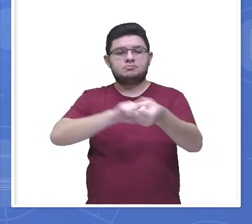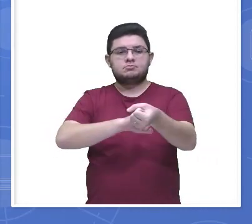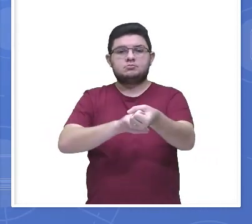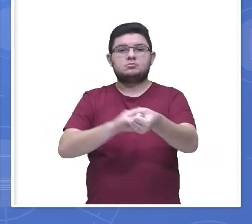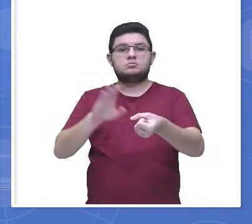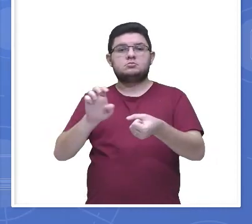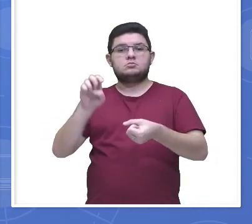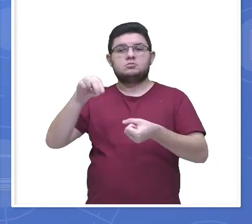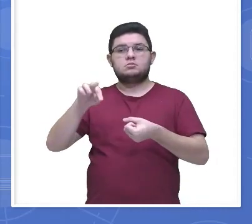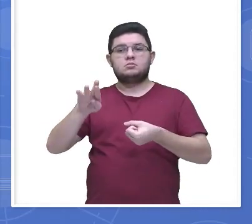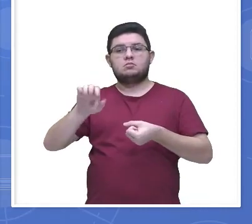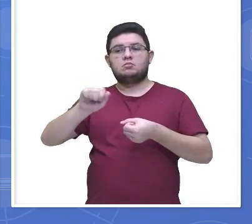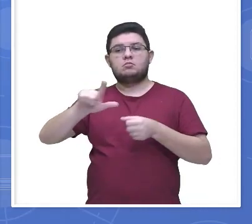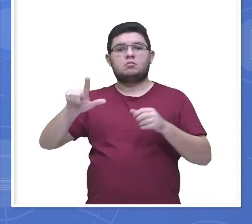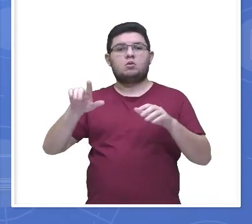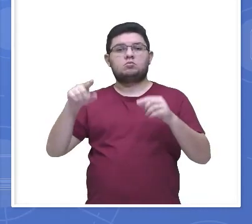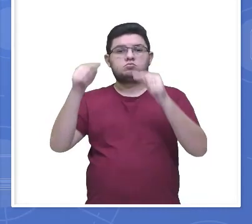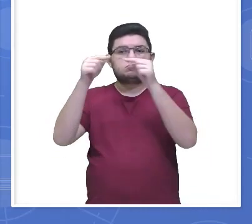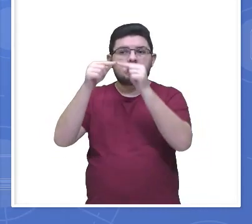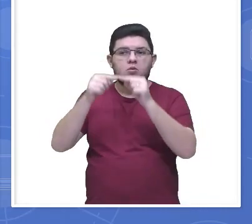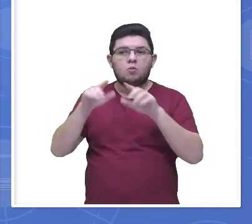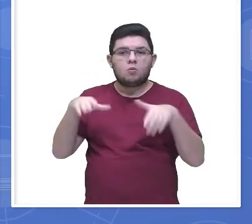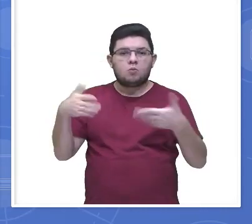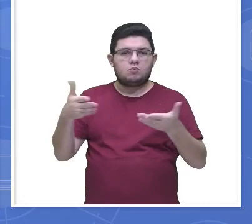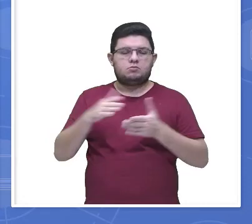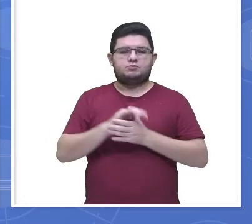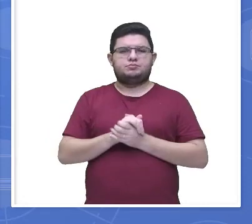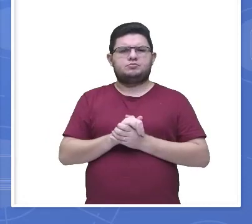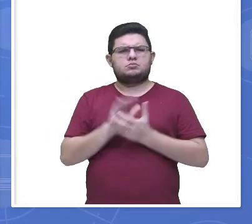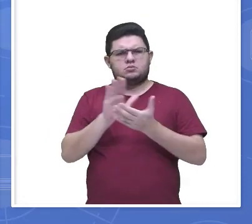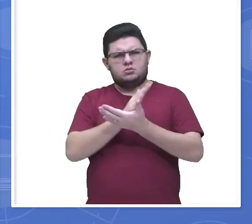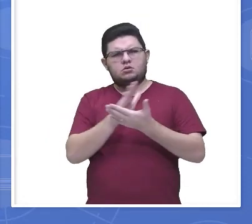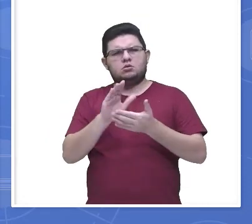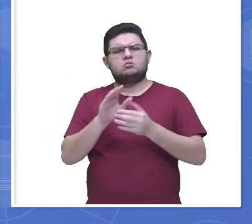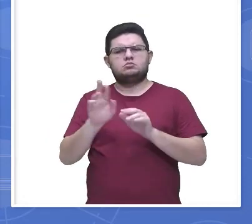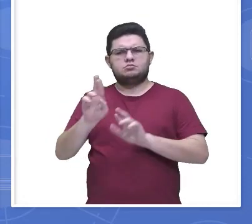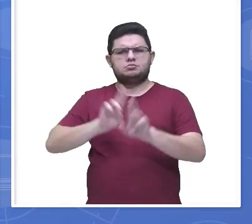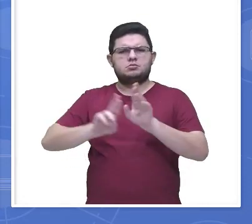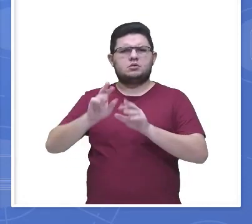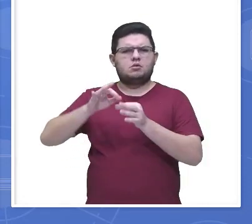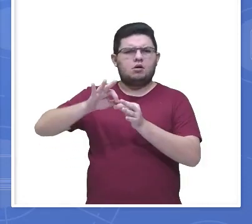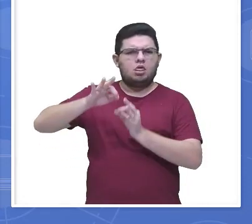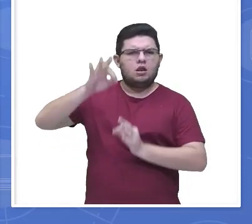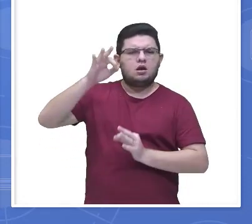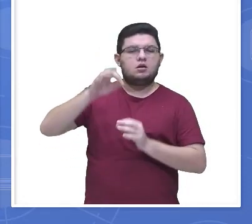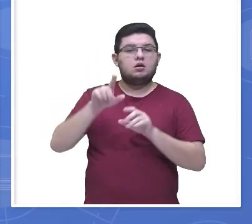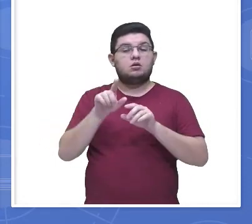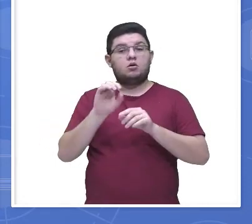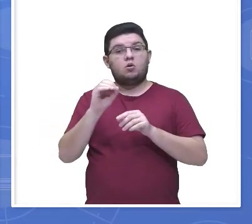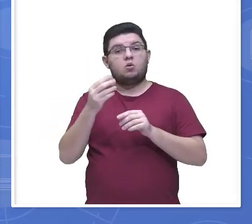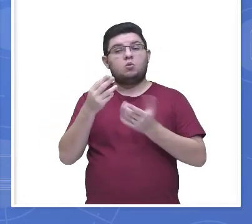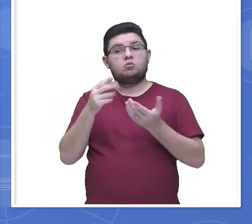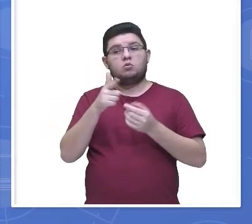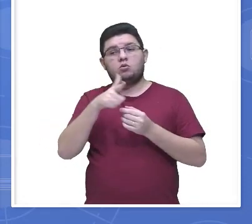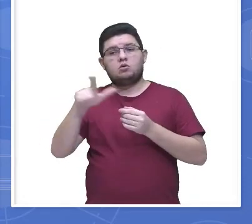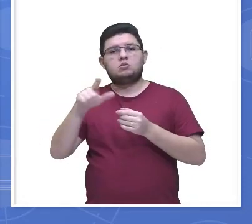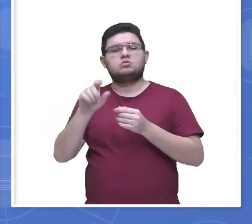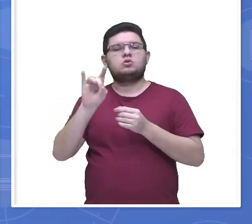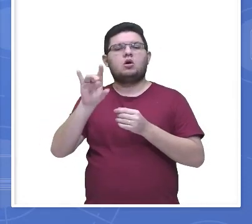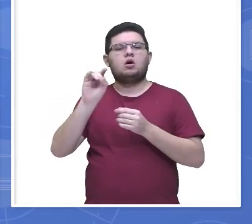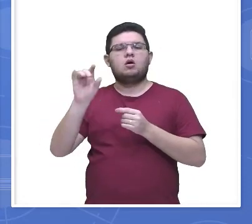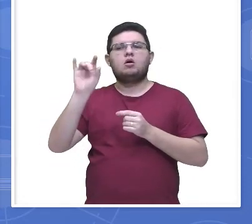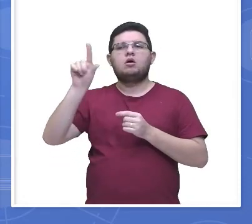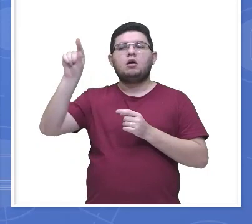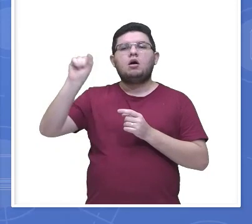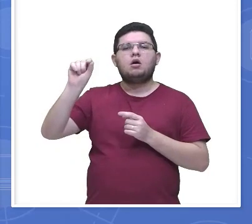mais longas, né? Como a Débora, por exemplo. Temos ali o Johan, que colocou a letra A, o Diego marcou a